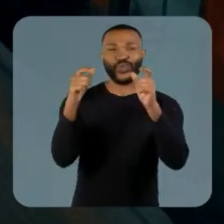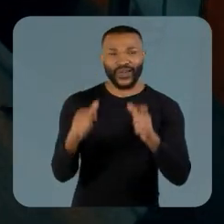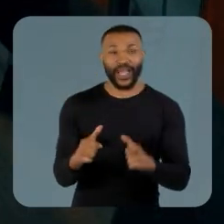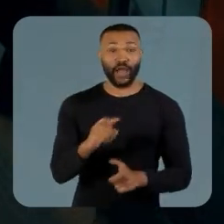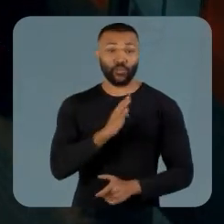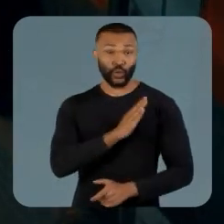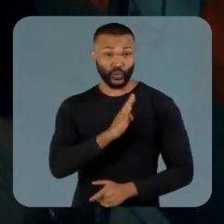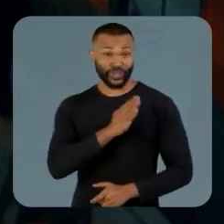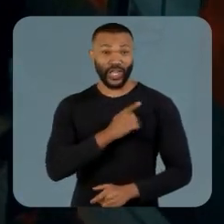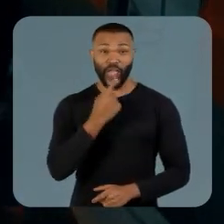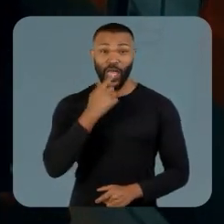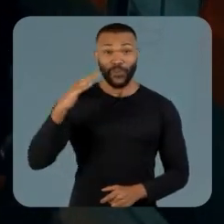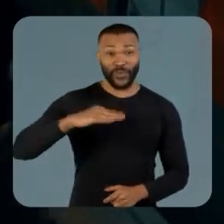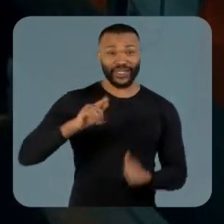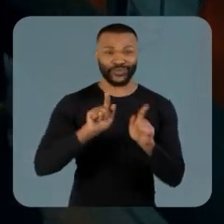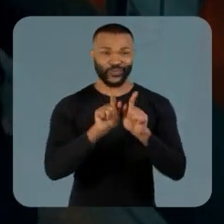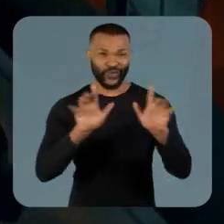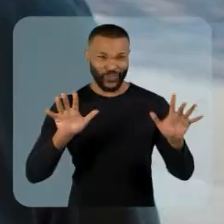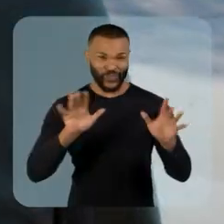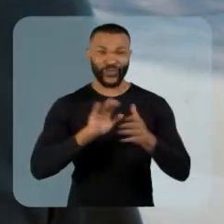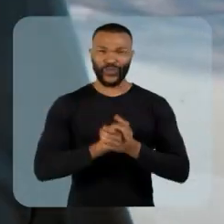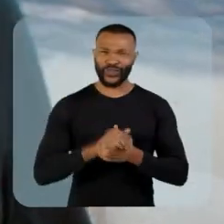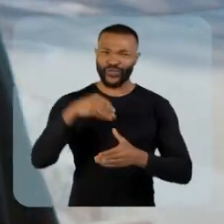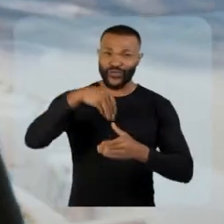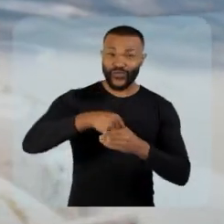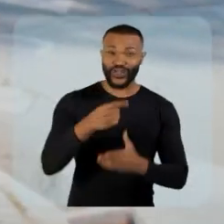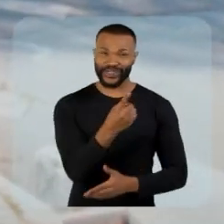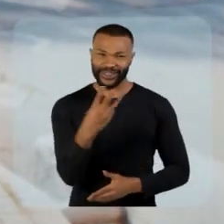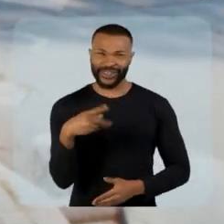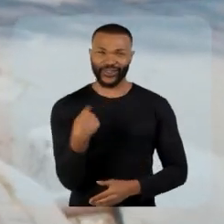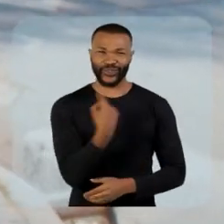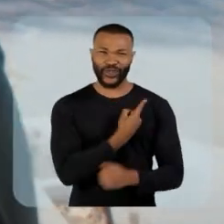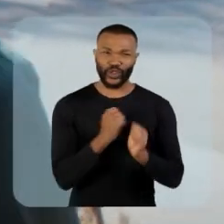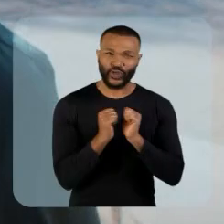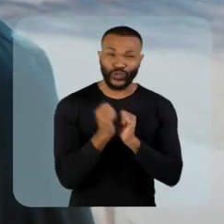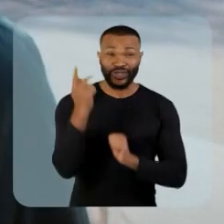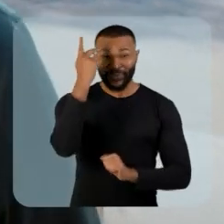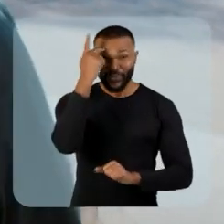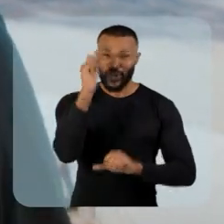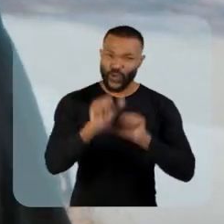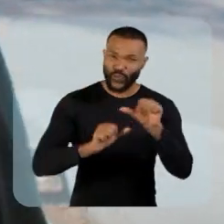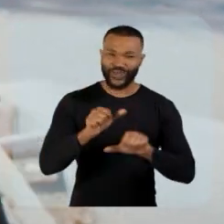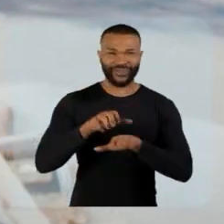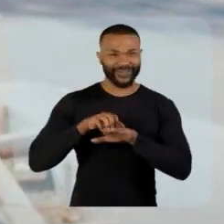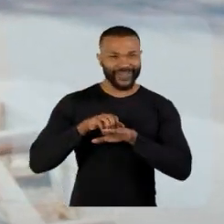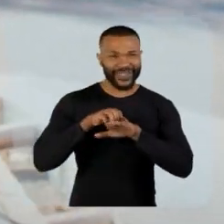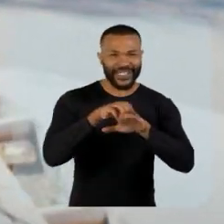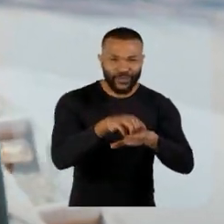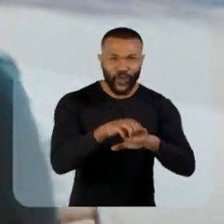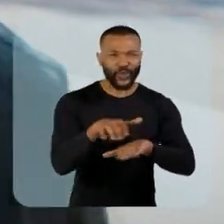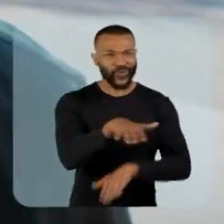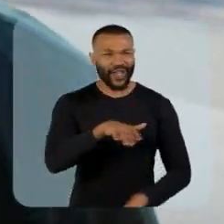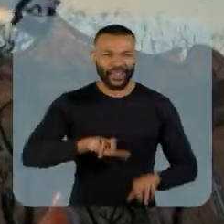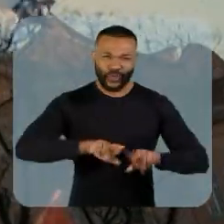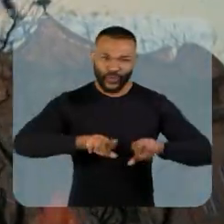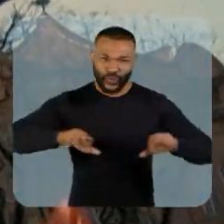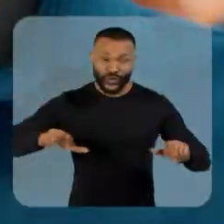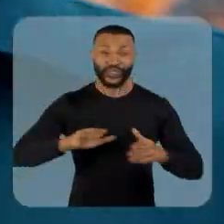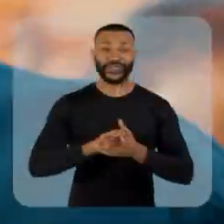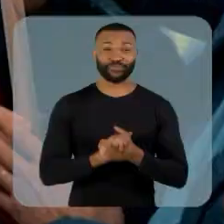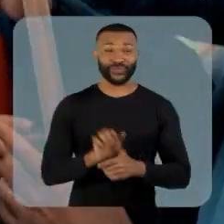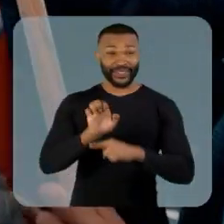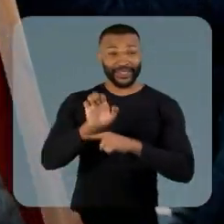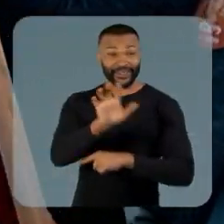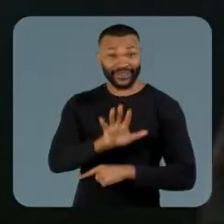bairros de Bom Sucesso e Pimentas, em Guarulhos. Vote 13. Vamos juntos mudar São Paulo no transporte e em todas as áreas. E por